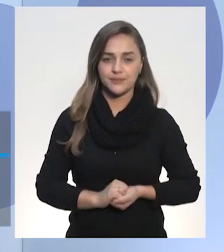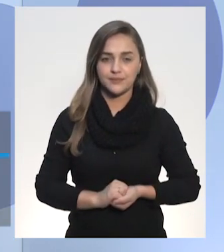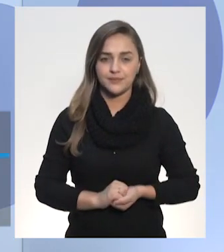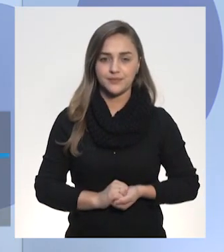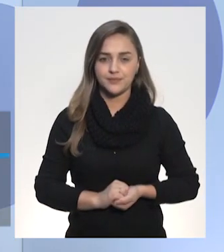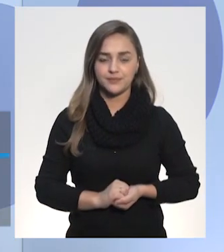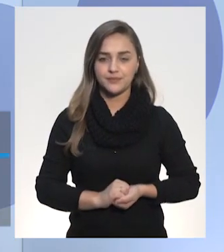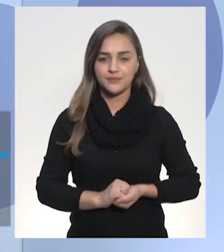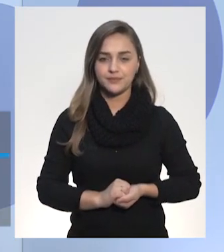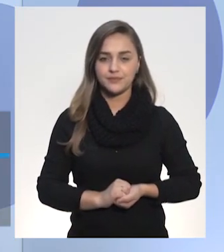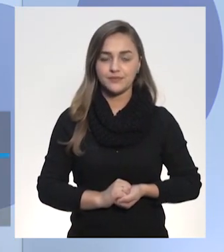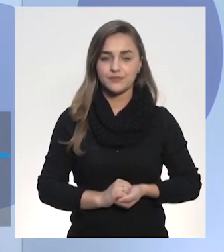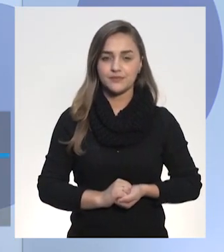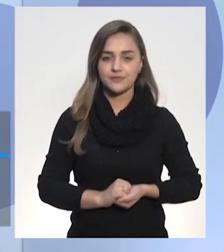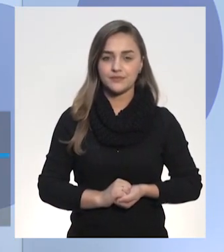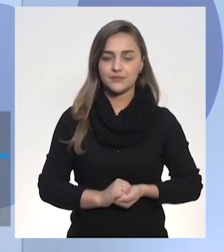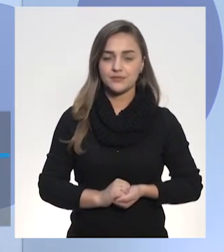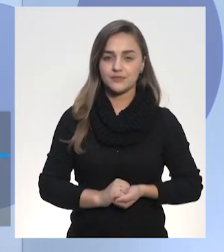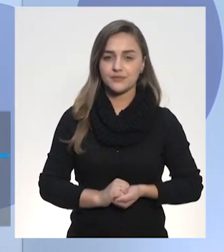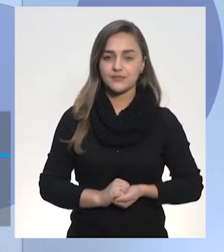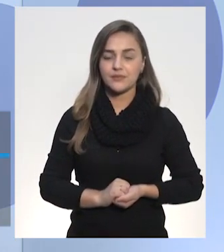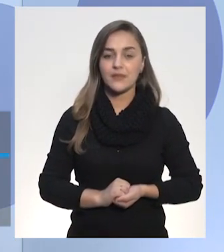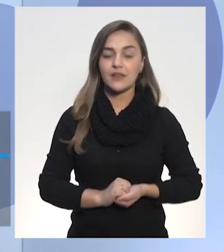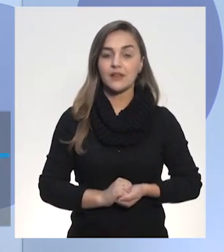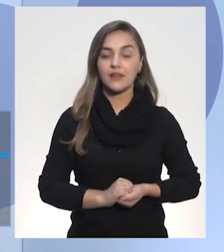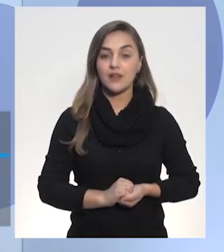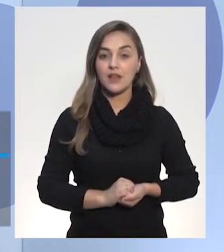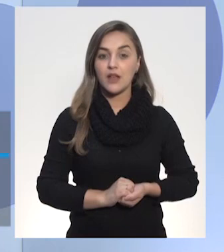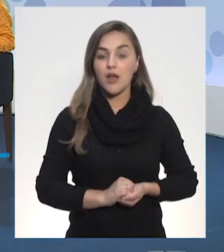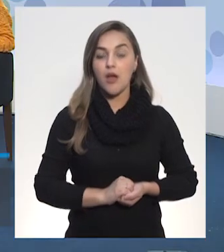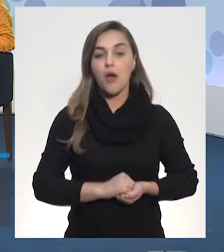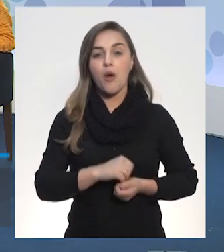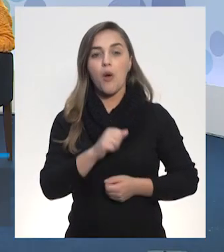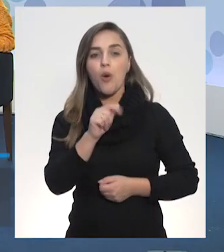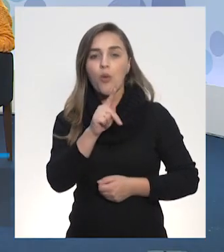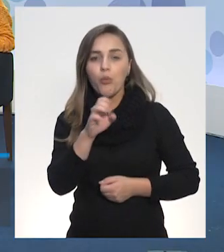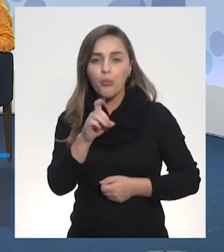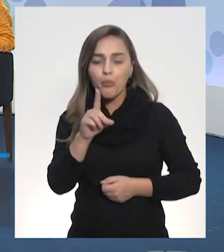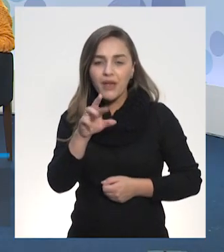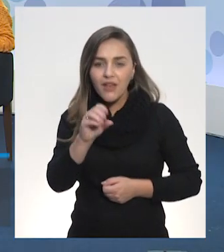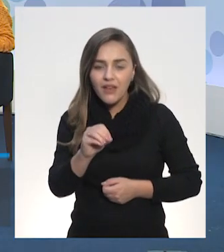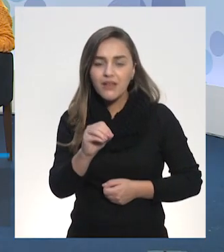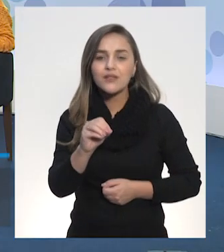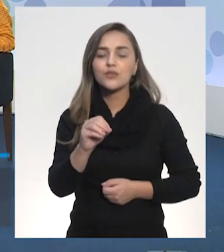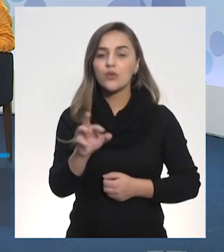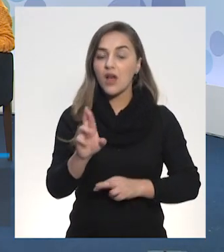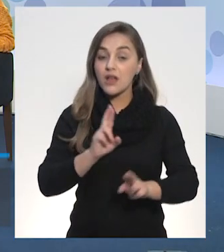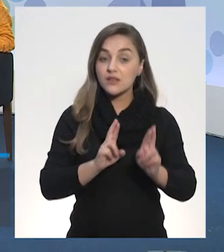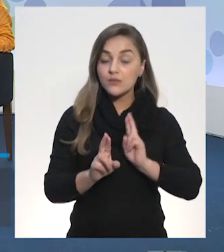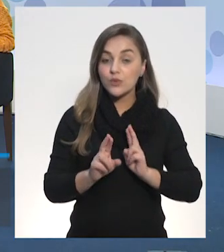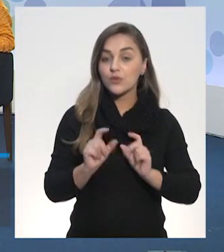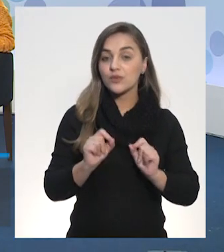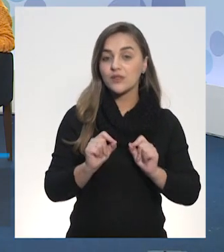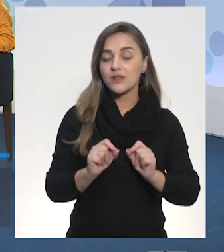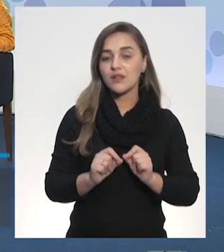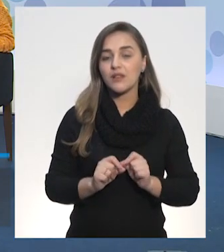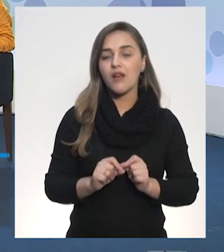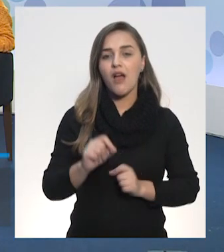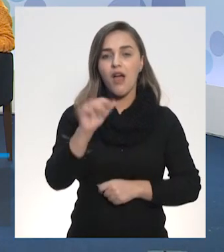5, false, 6, true. Agora, o Pedro, a Ana Correia responderam F,